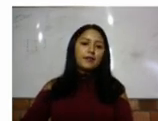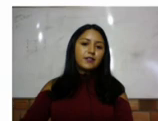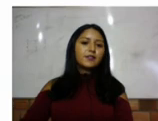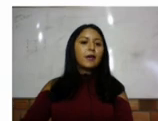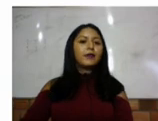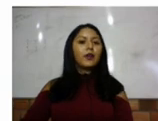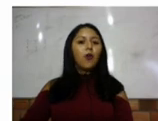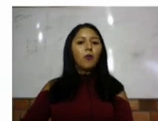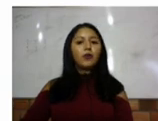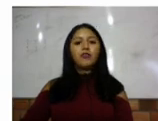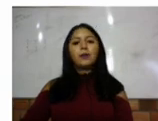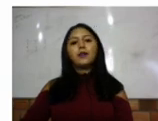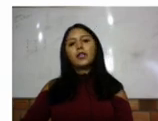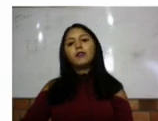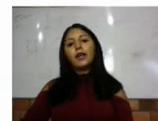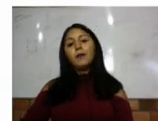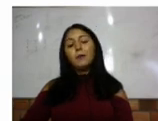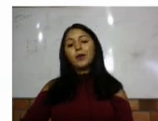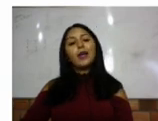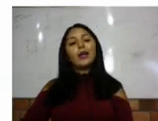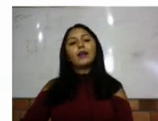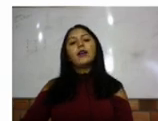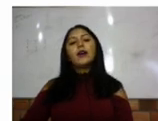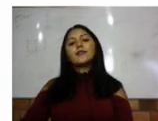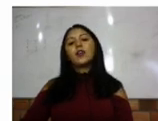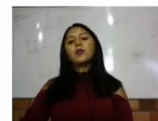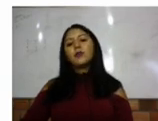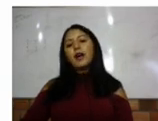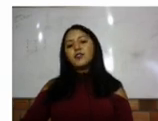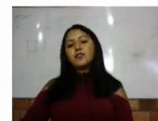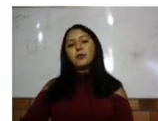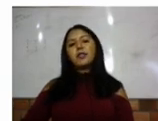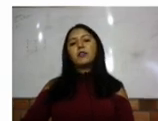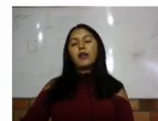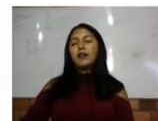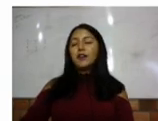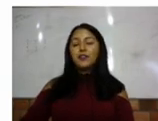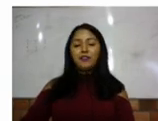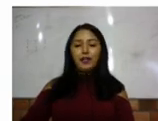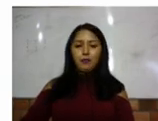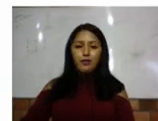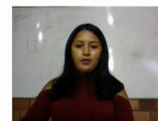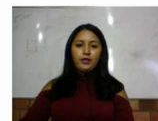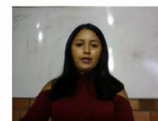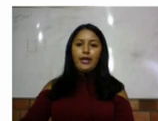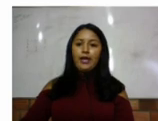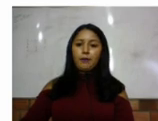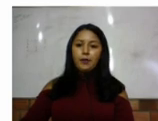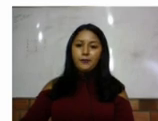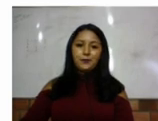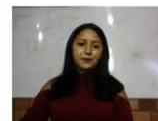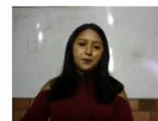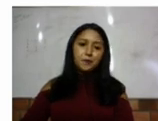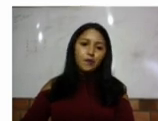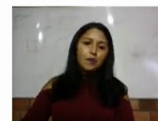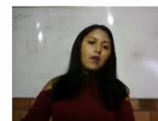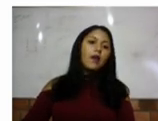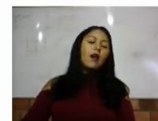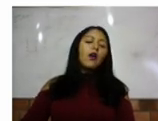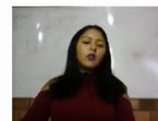a ver mas a gente sabe que homem o feminino é mulher assim como o macho feminino é fêmea quer